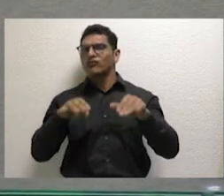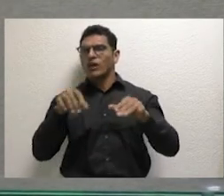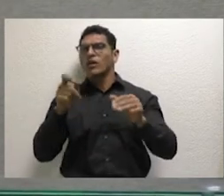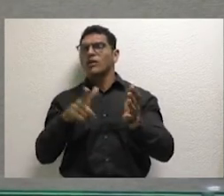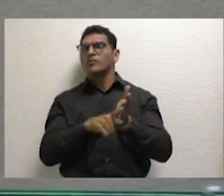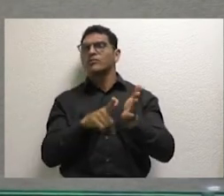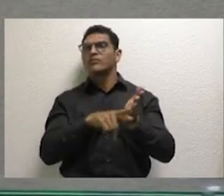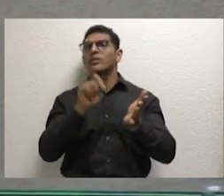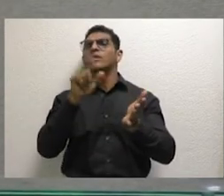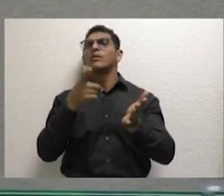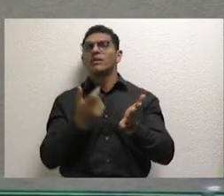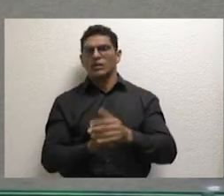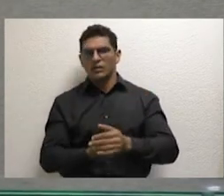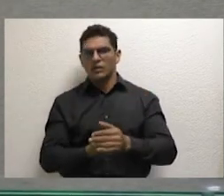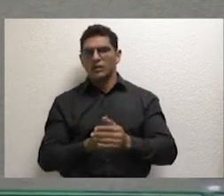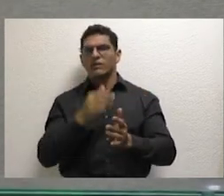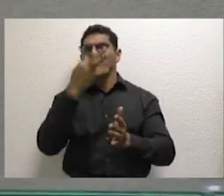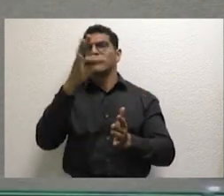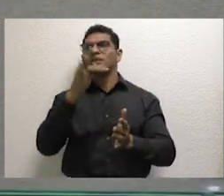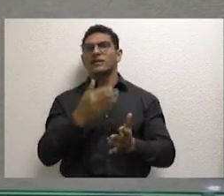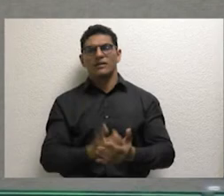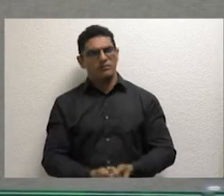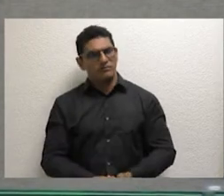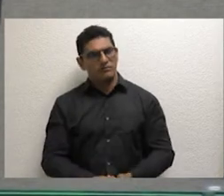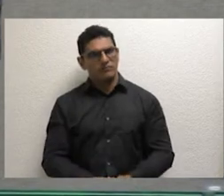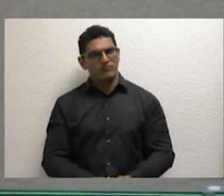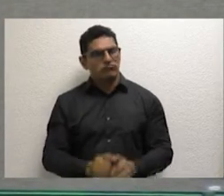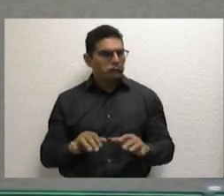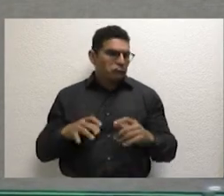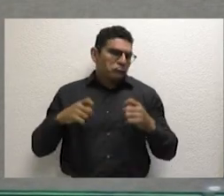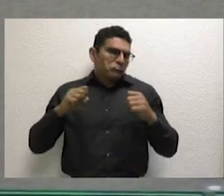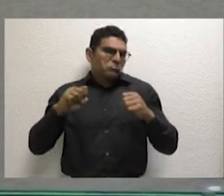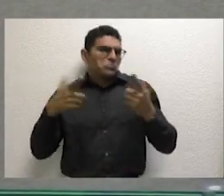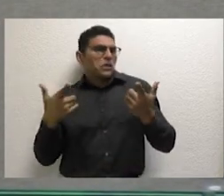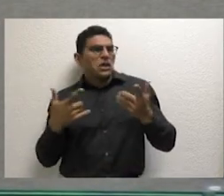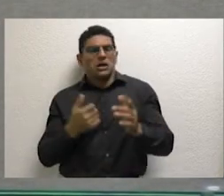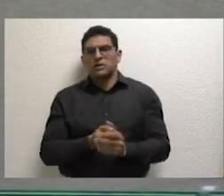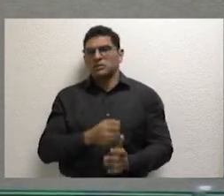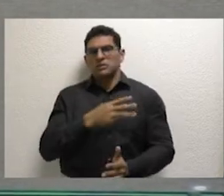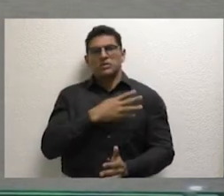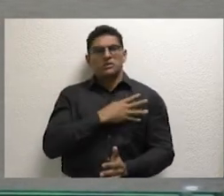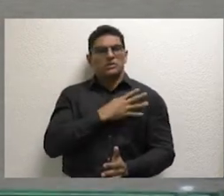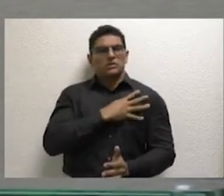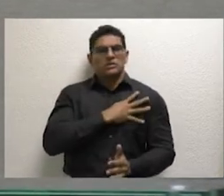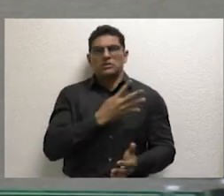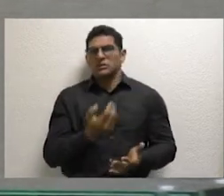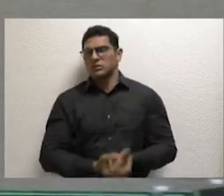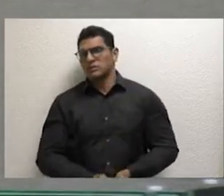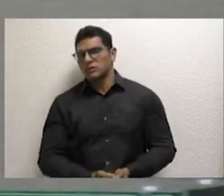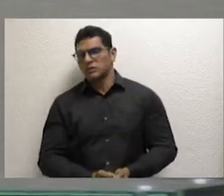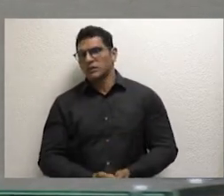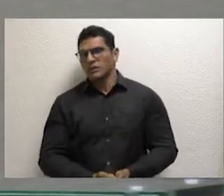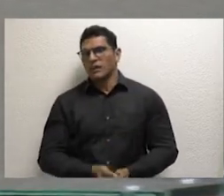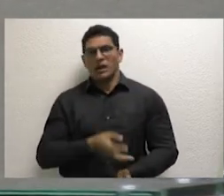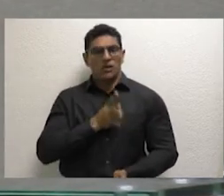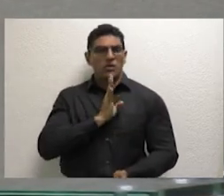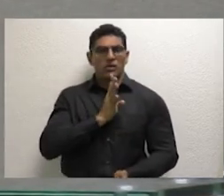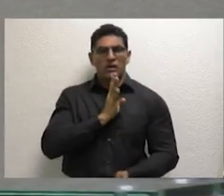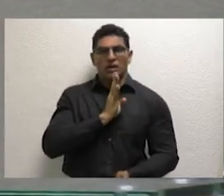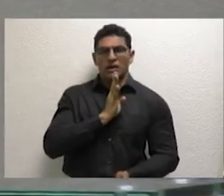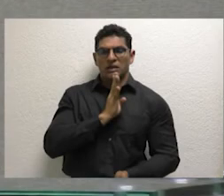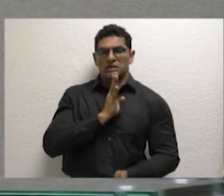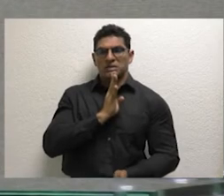de caráter federal obviamente deputado Serafim Corrêa transita super bem dentro do seu partido